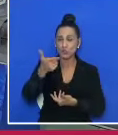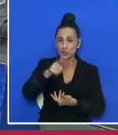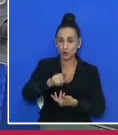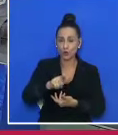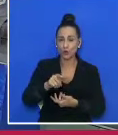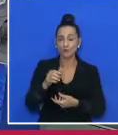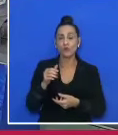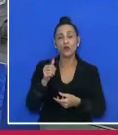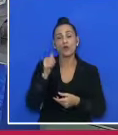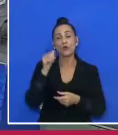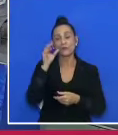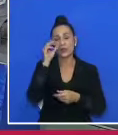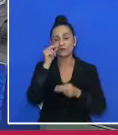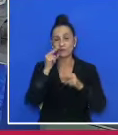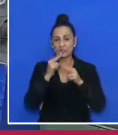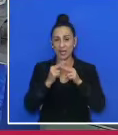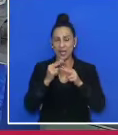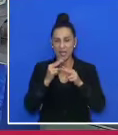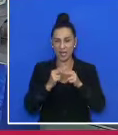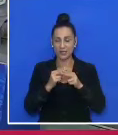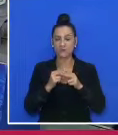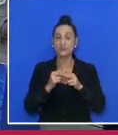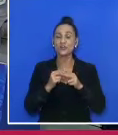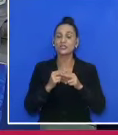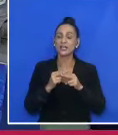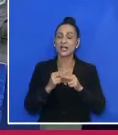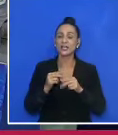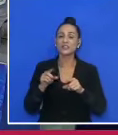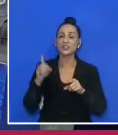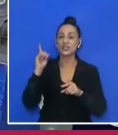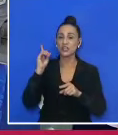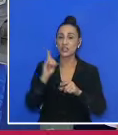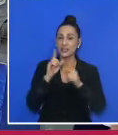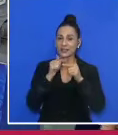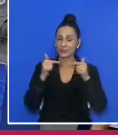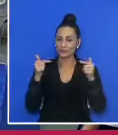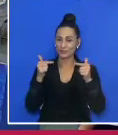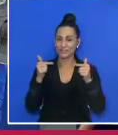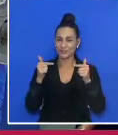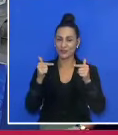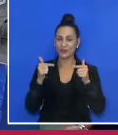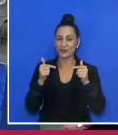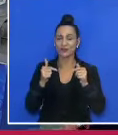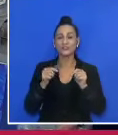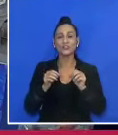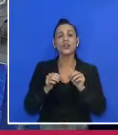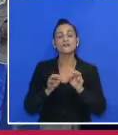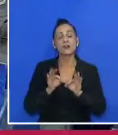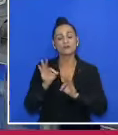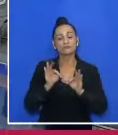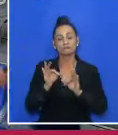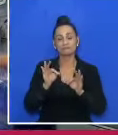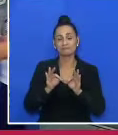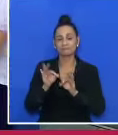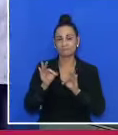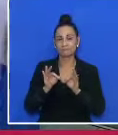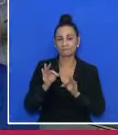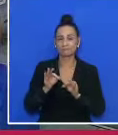o Sidney, nosso colega da caixa, a Tainara, nossa garota da sorte. Vão realizar este procedimento recolhendo as bolas, por